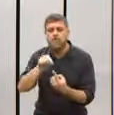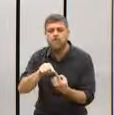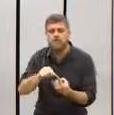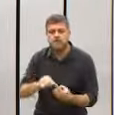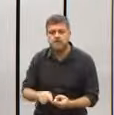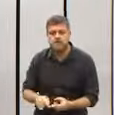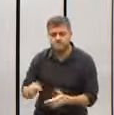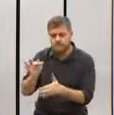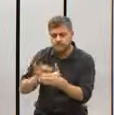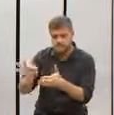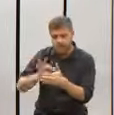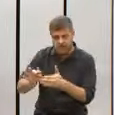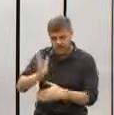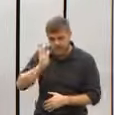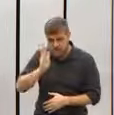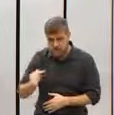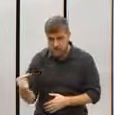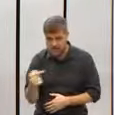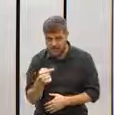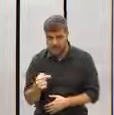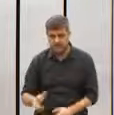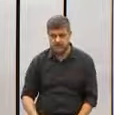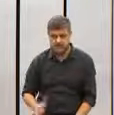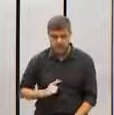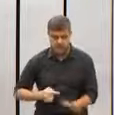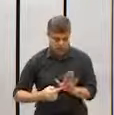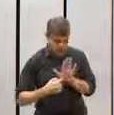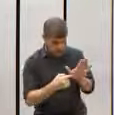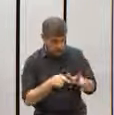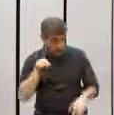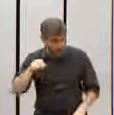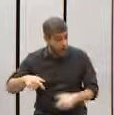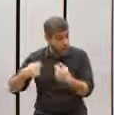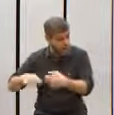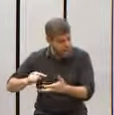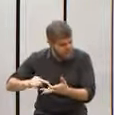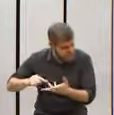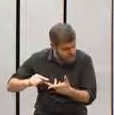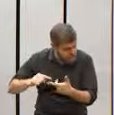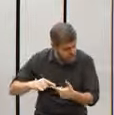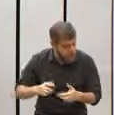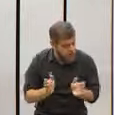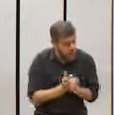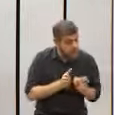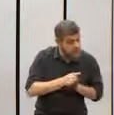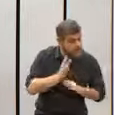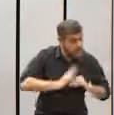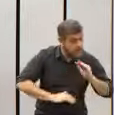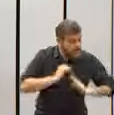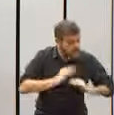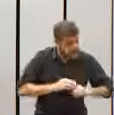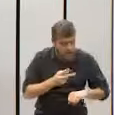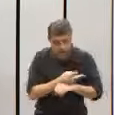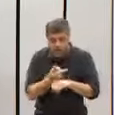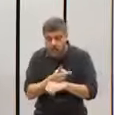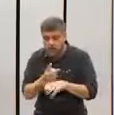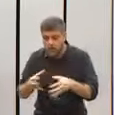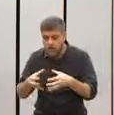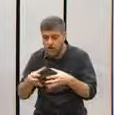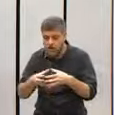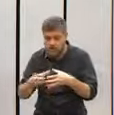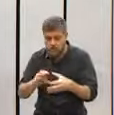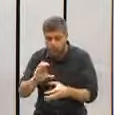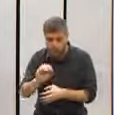enquanto Conselho, já que o Conselho Tutelar apontou a necessidade? Vocês buscam ONGs que atuam naquela